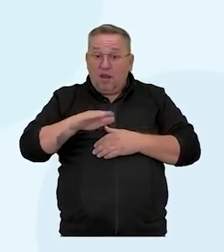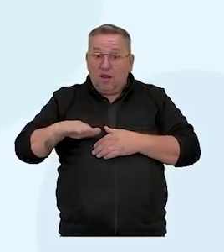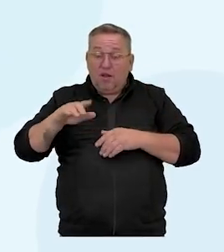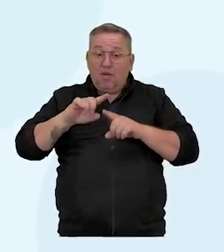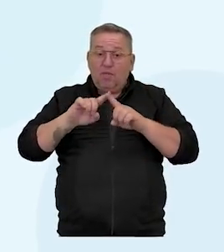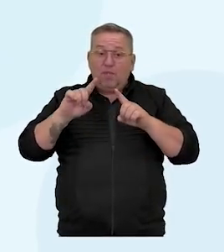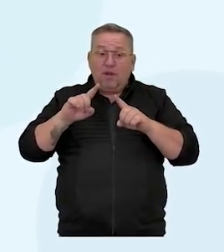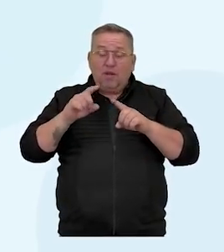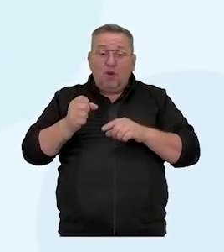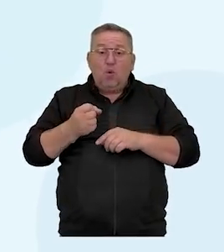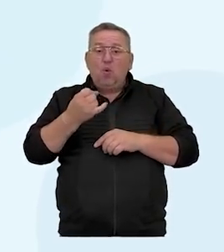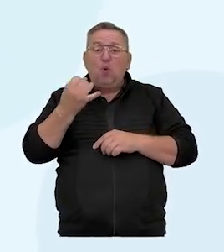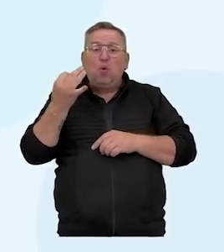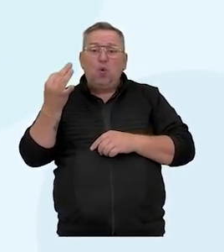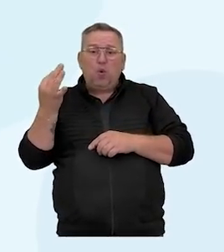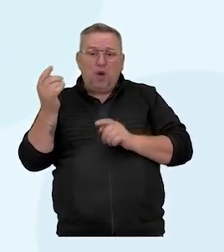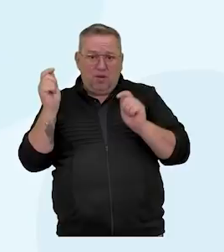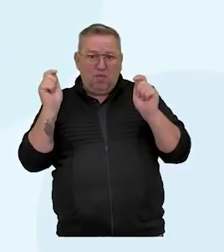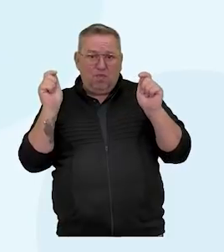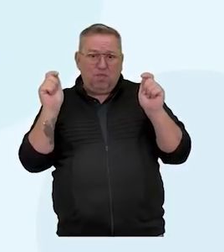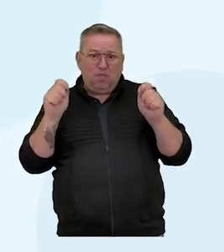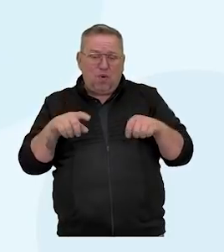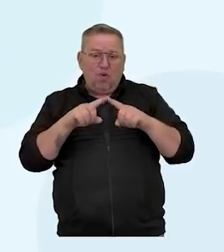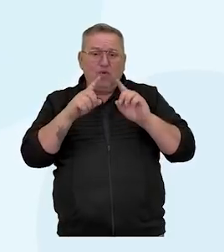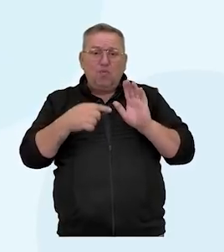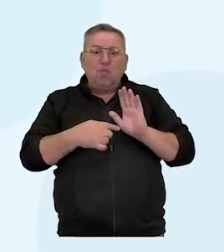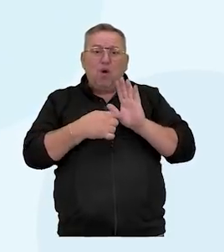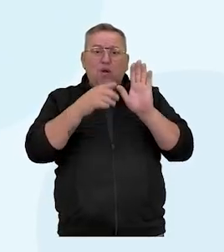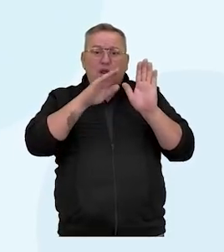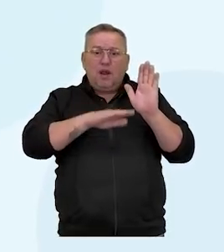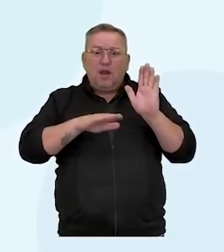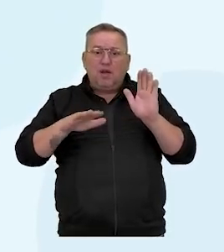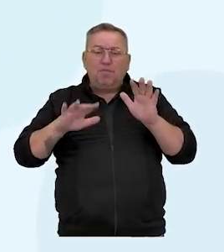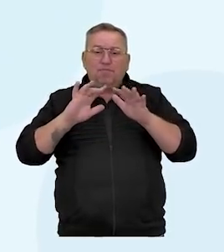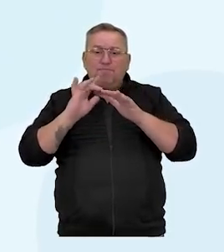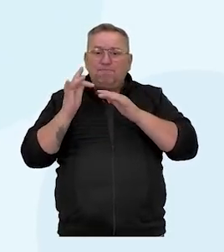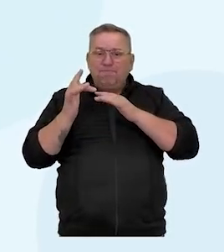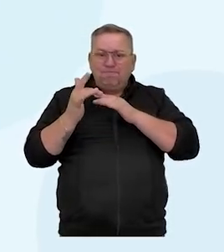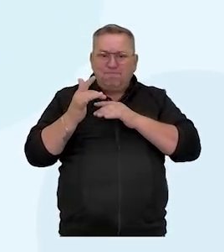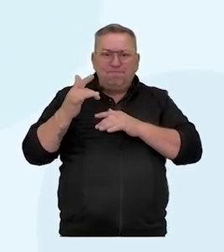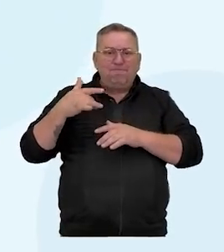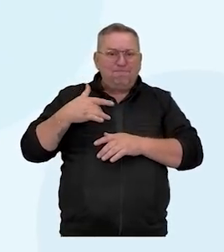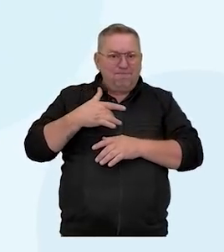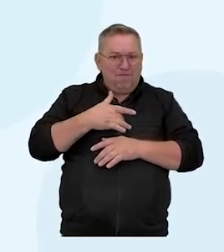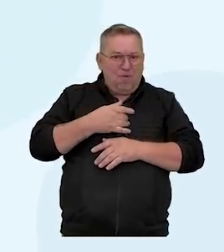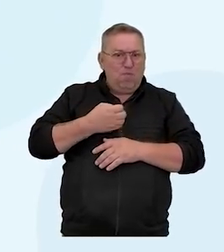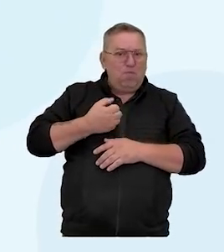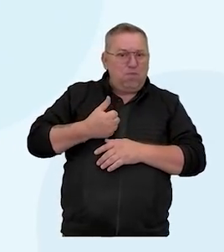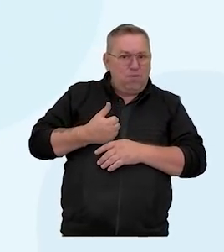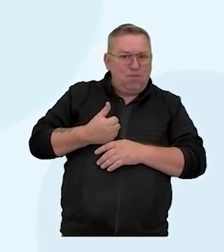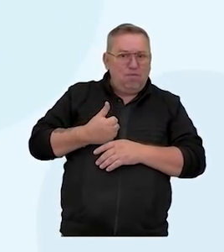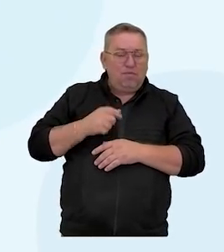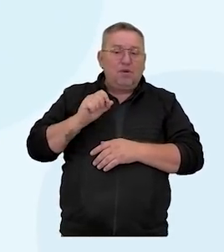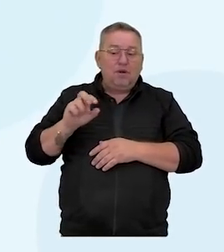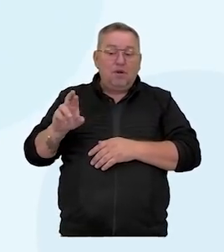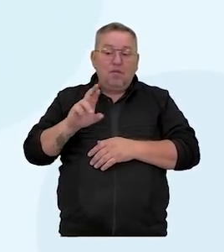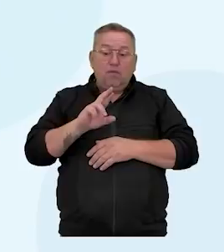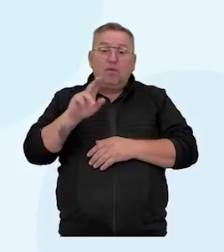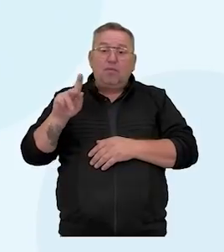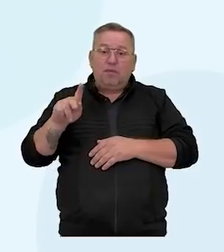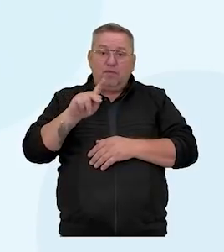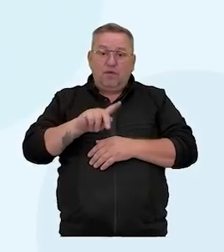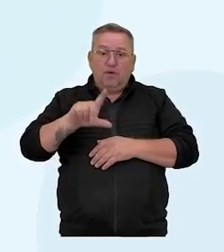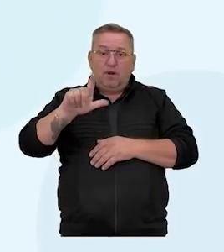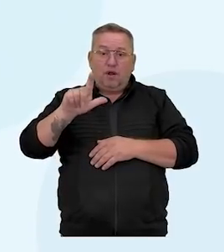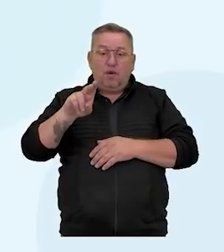até que ponto a exposição excessiva de crianças nas redes sociais é saudável? Quem responde é a professora Luciana Carla